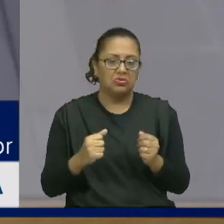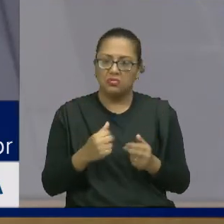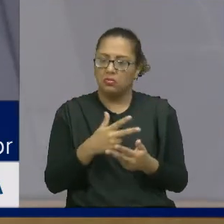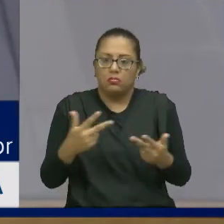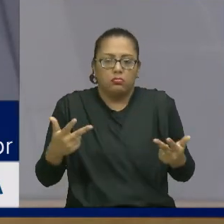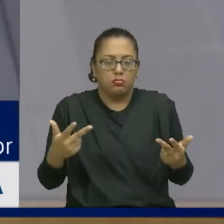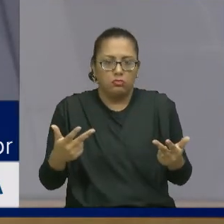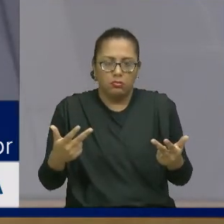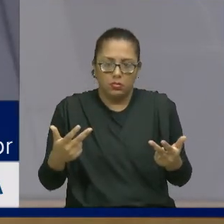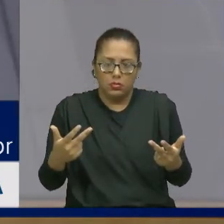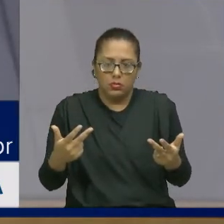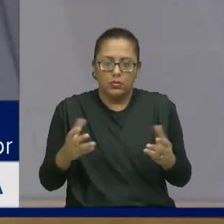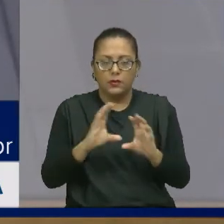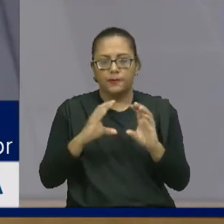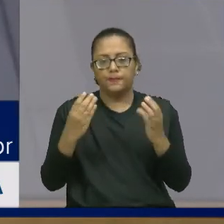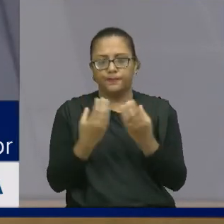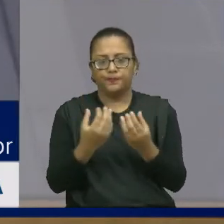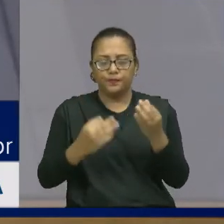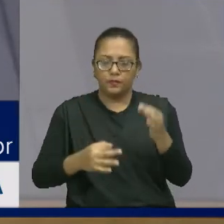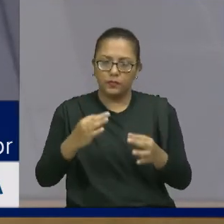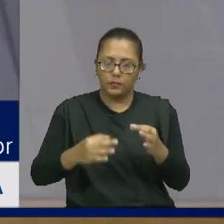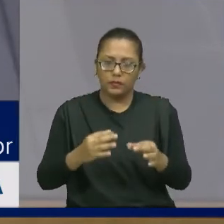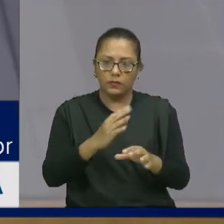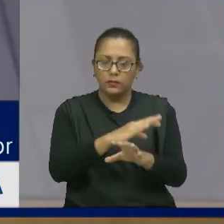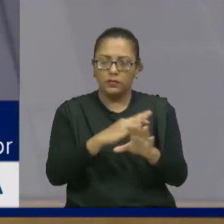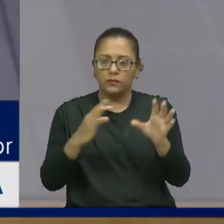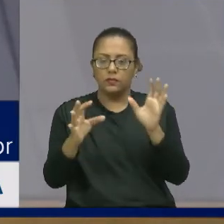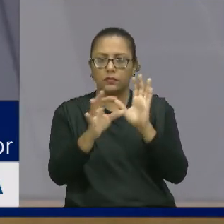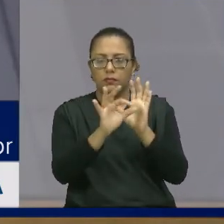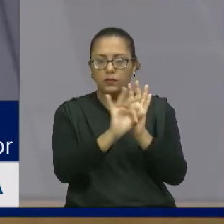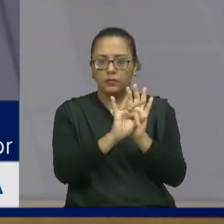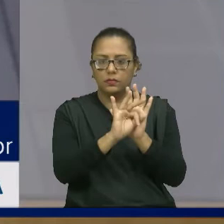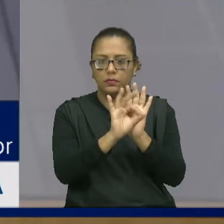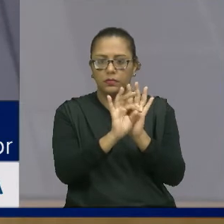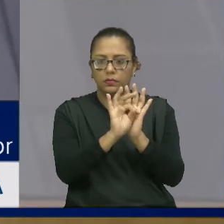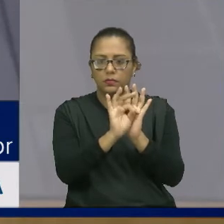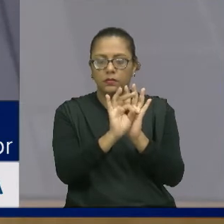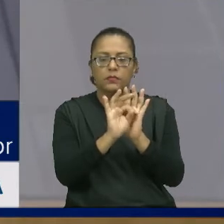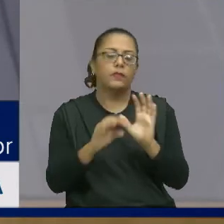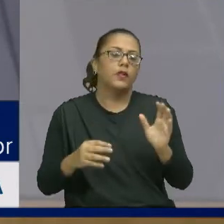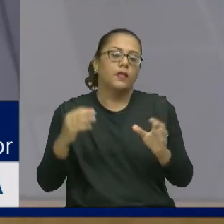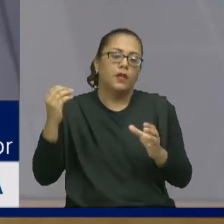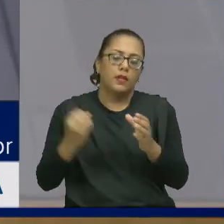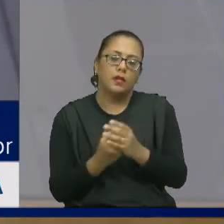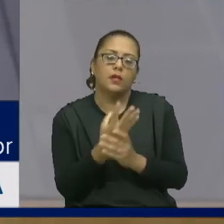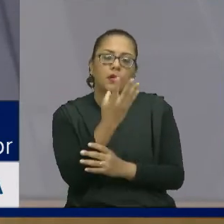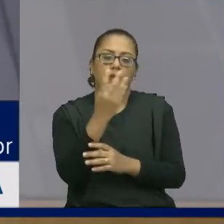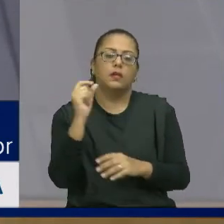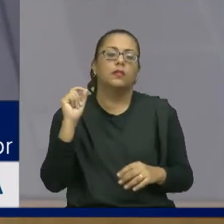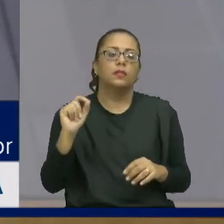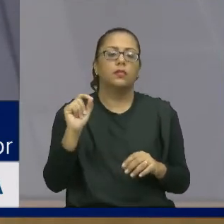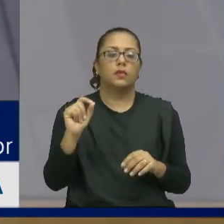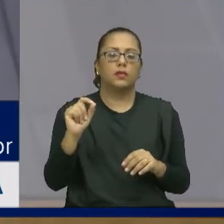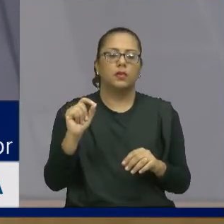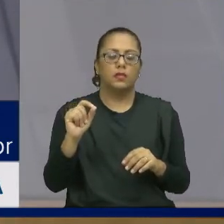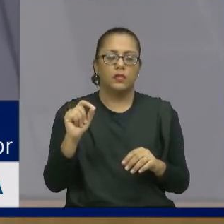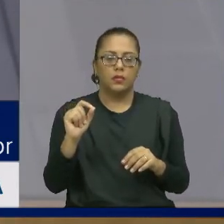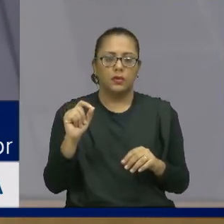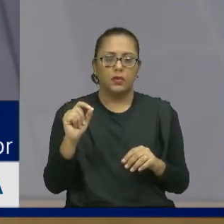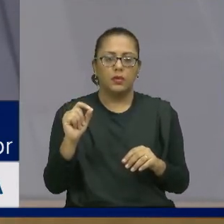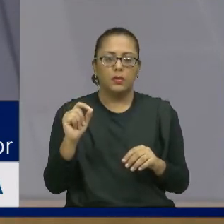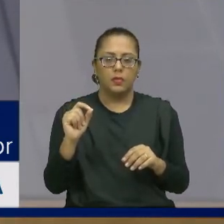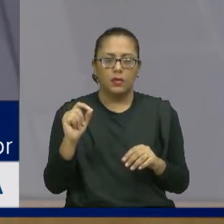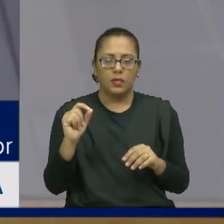Câmara Julgadora Tributária está sendo criada justamente para segregar os